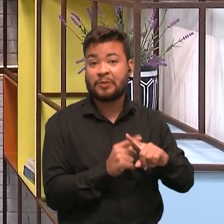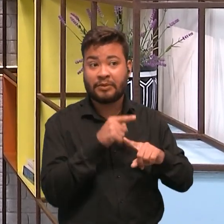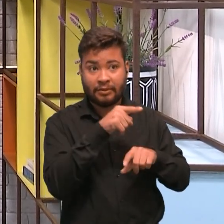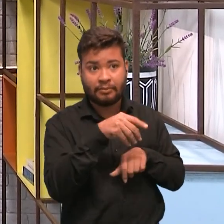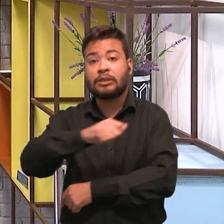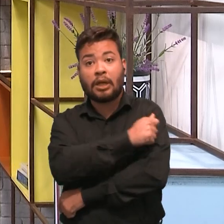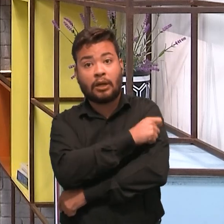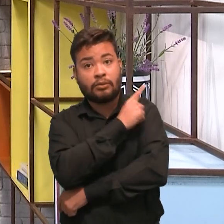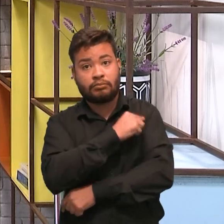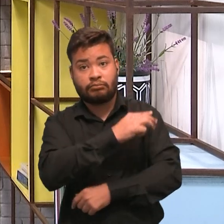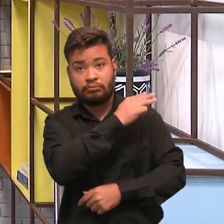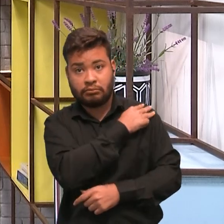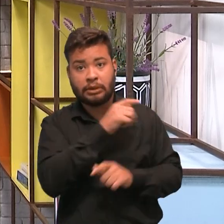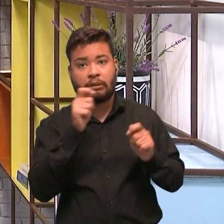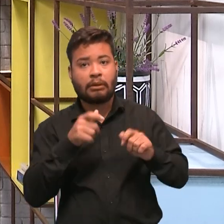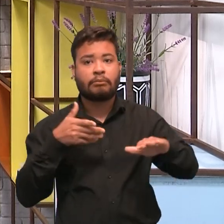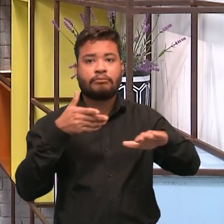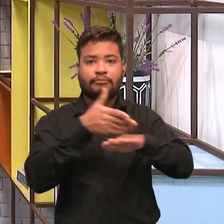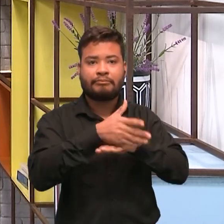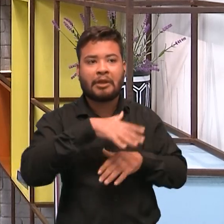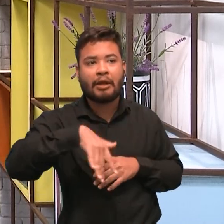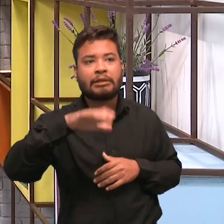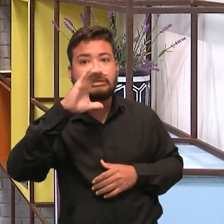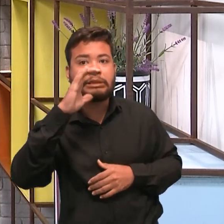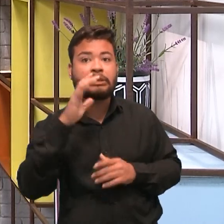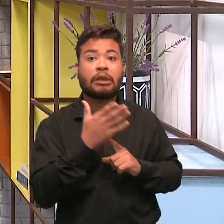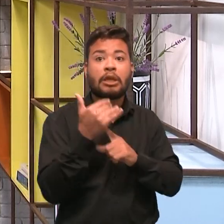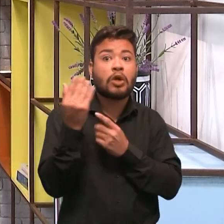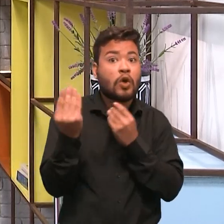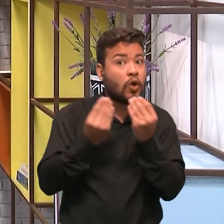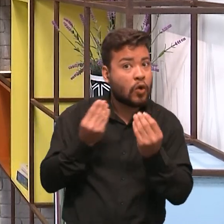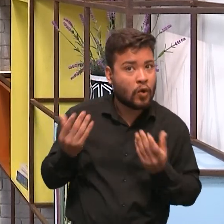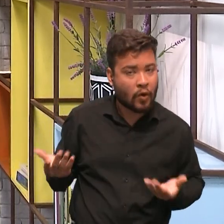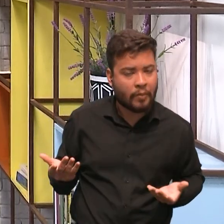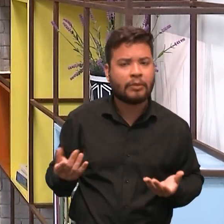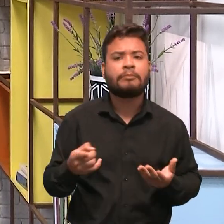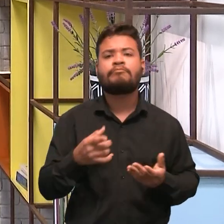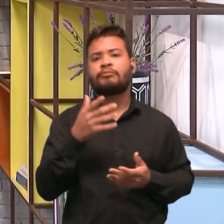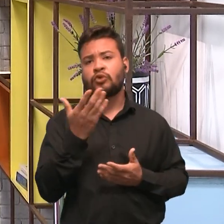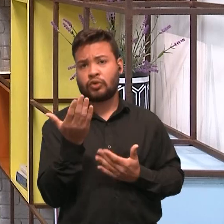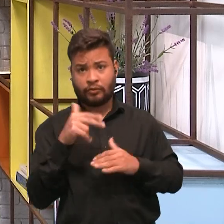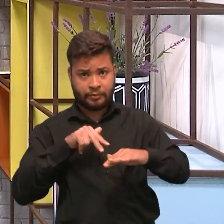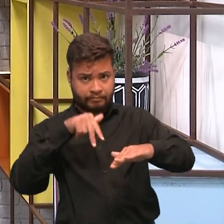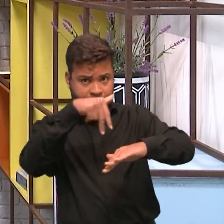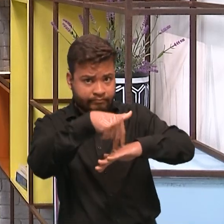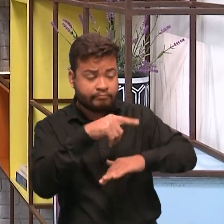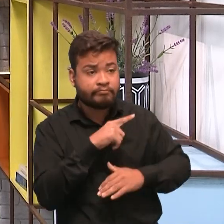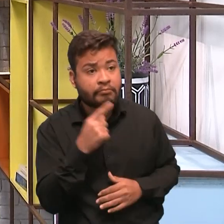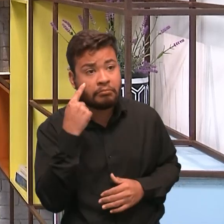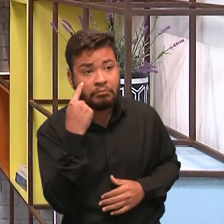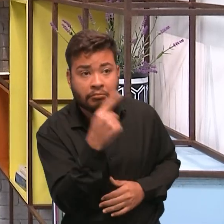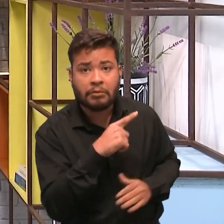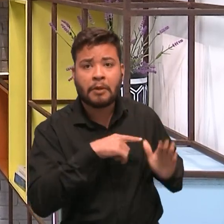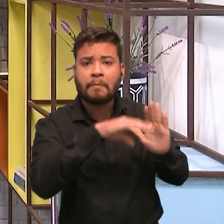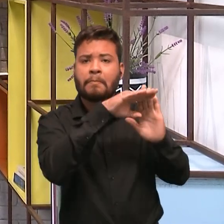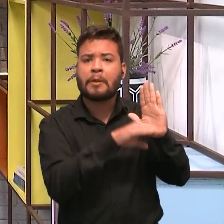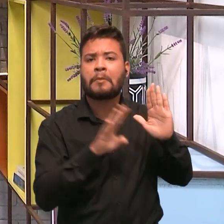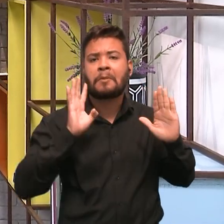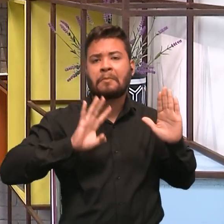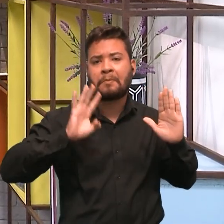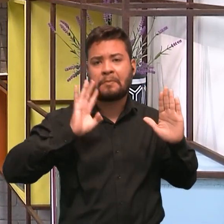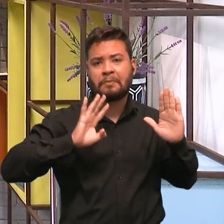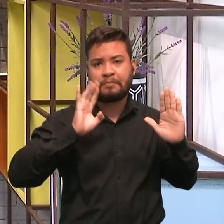as universidades, Sim. O lugar é universitário, mas nunca visitaram, nem sabiam que poderiam fazer isso. E aí eu passei e